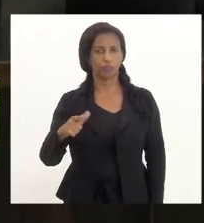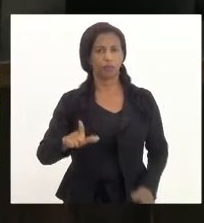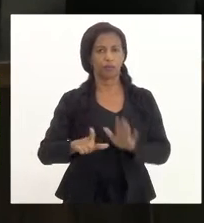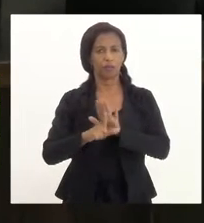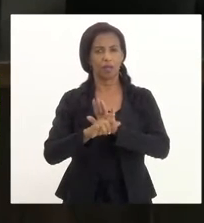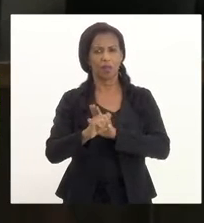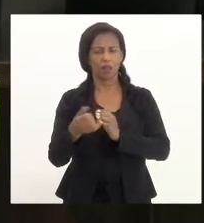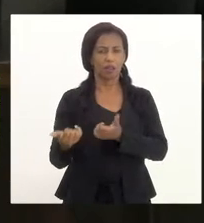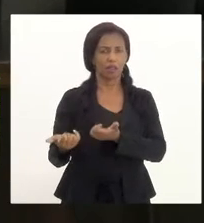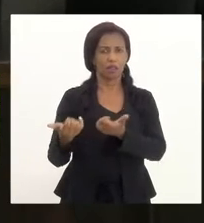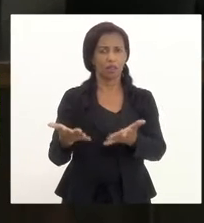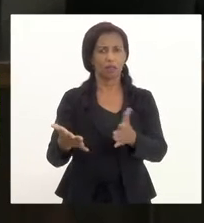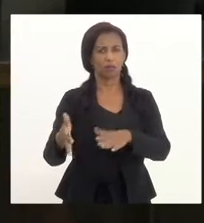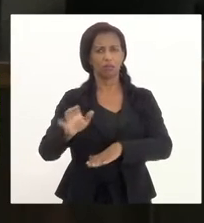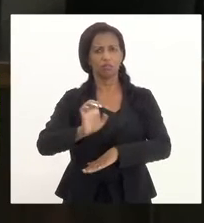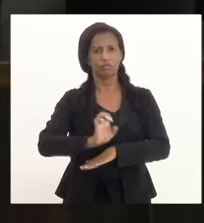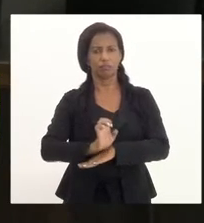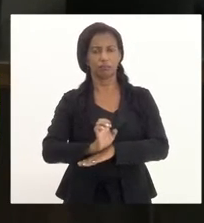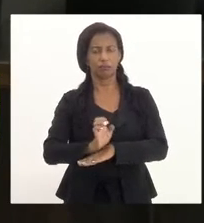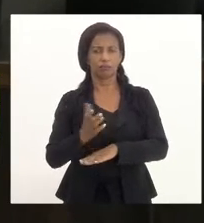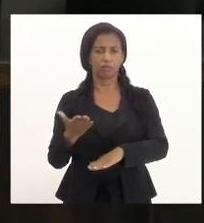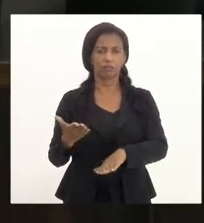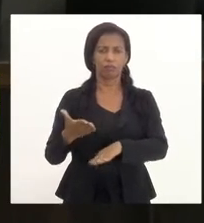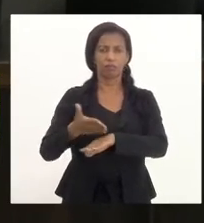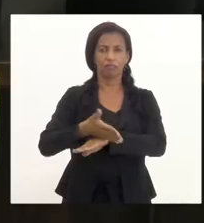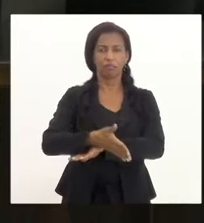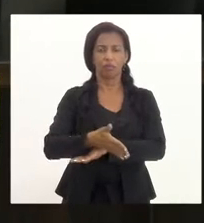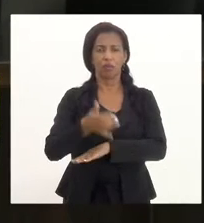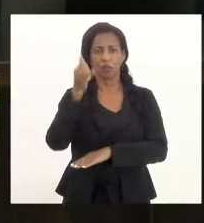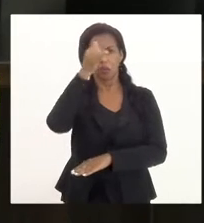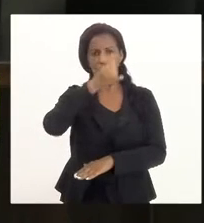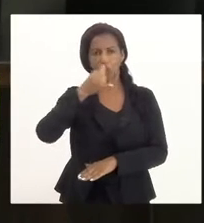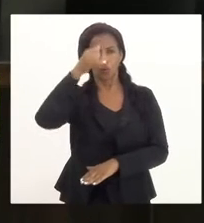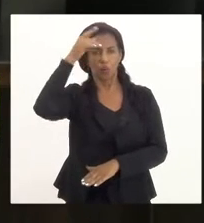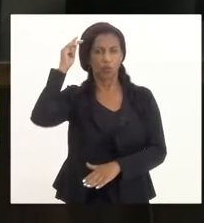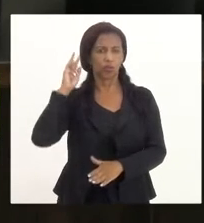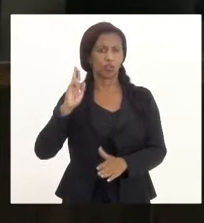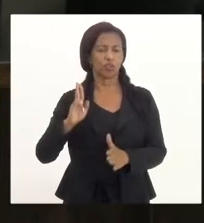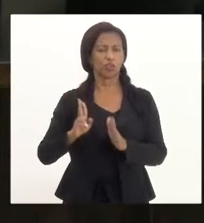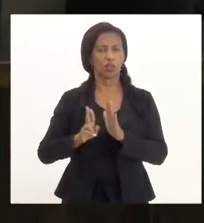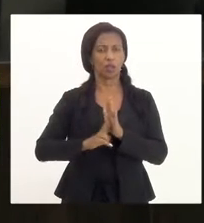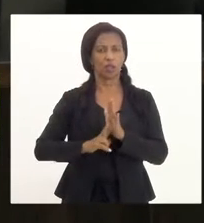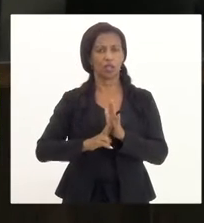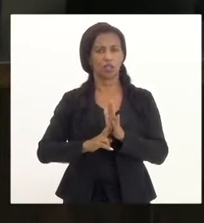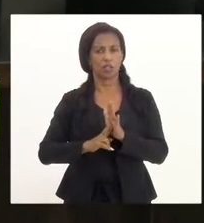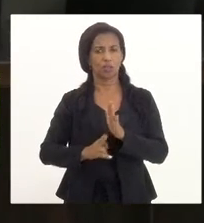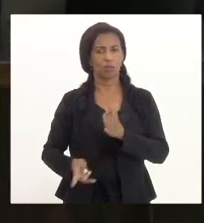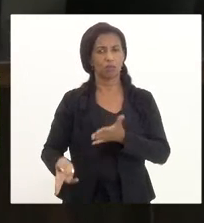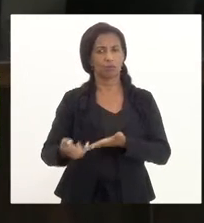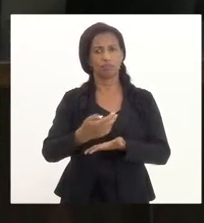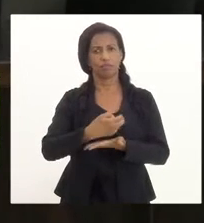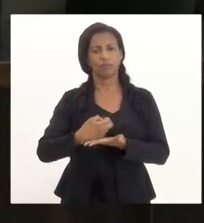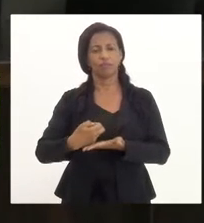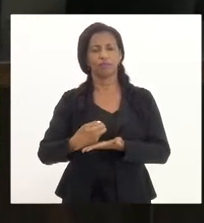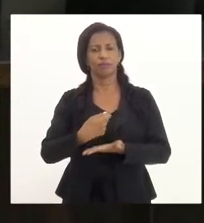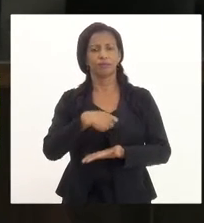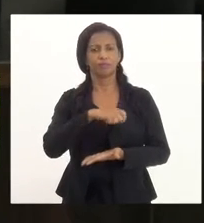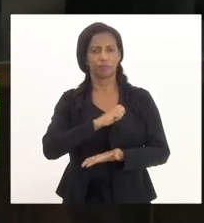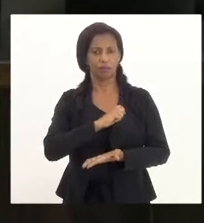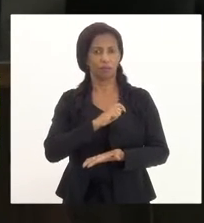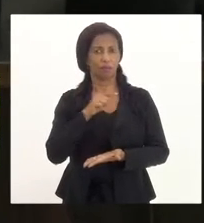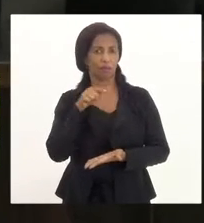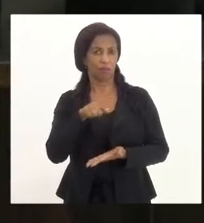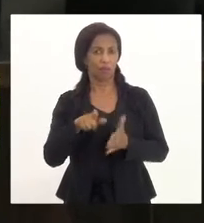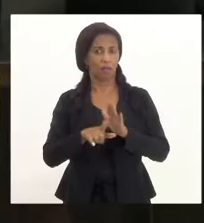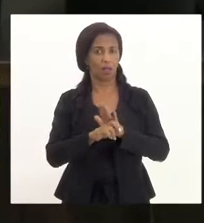autorizou o estado a ingressar no antigo regime de recuperação fiscal ela tá